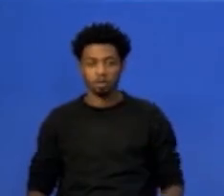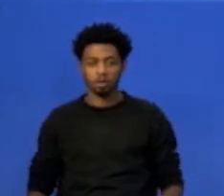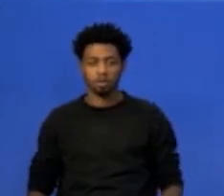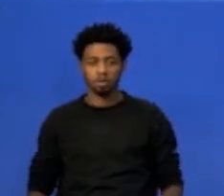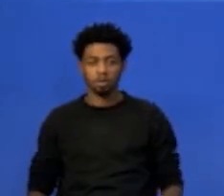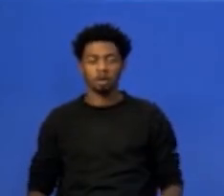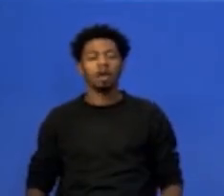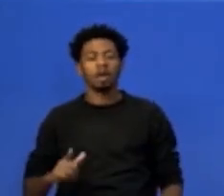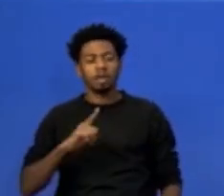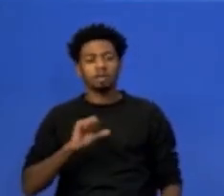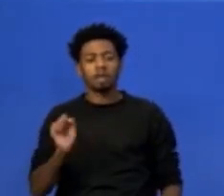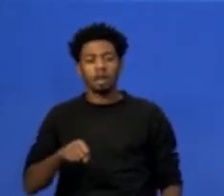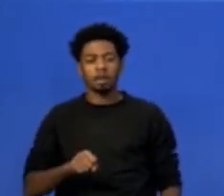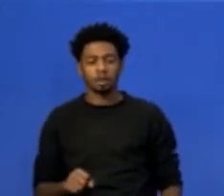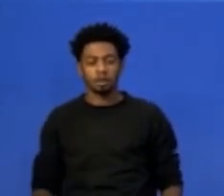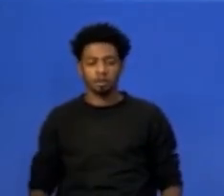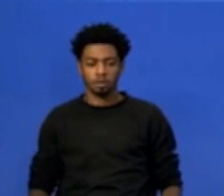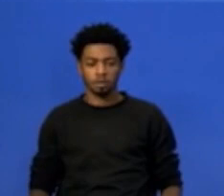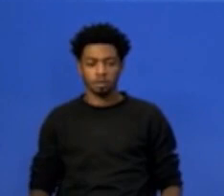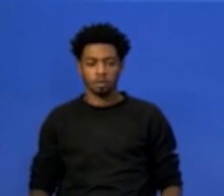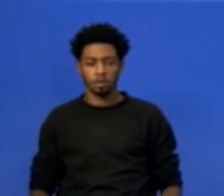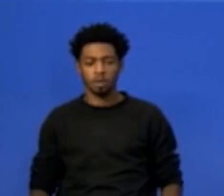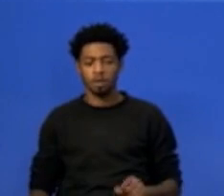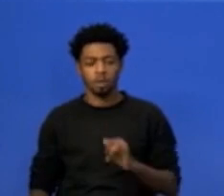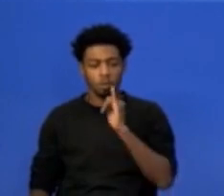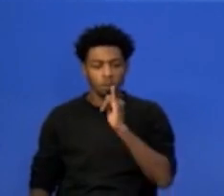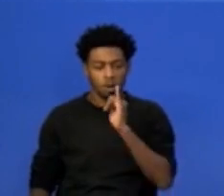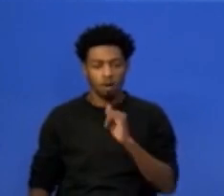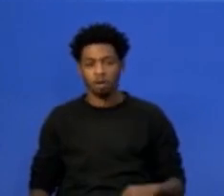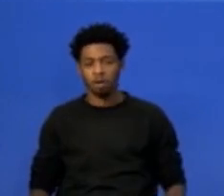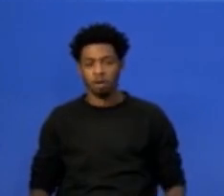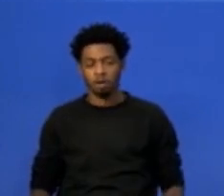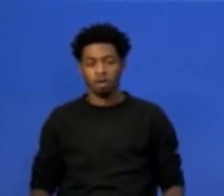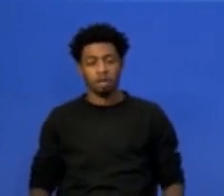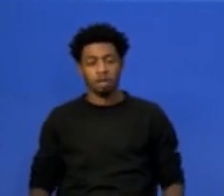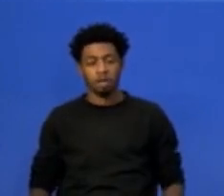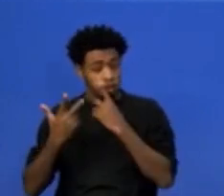existe sim a garantia tanto da parte para